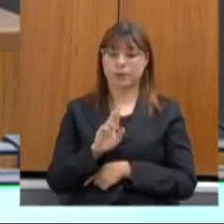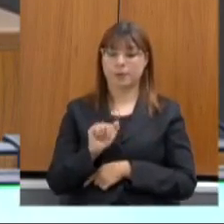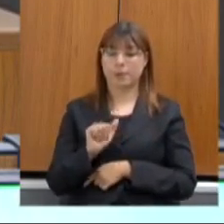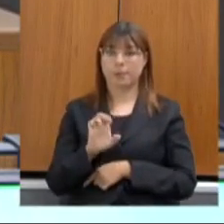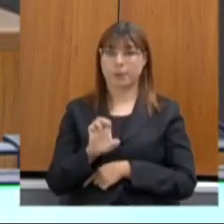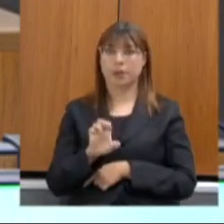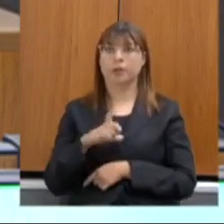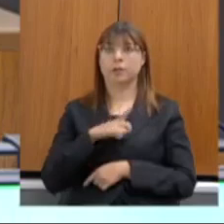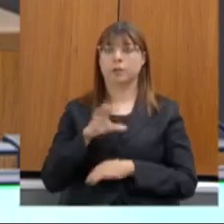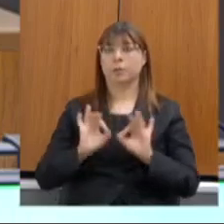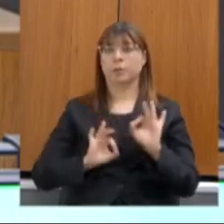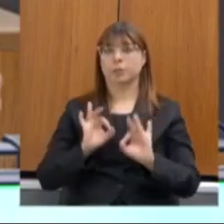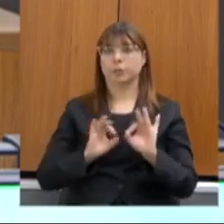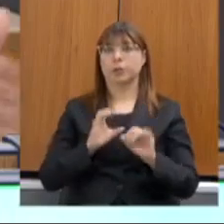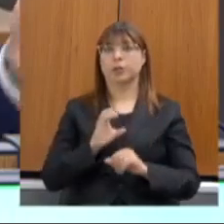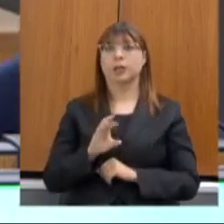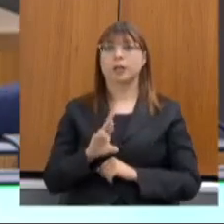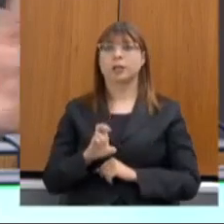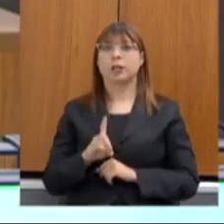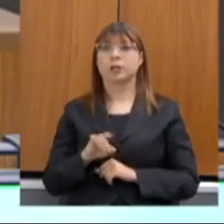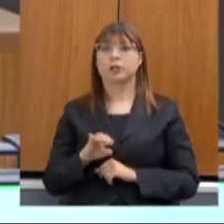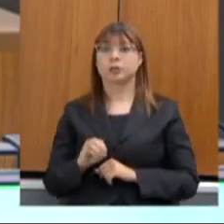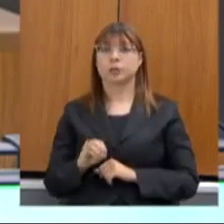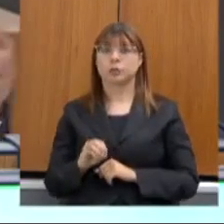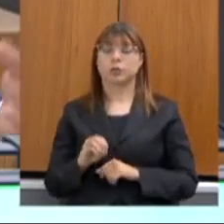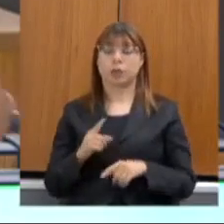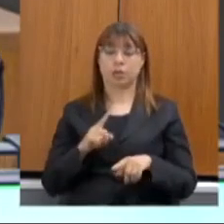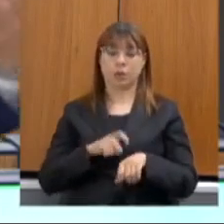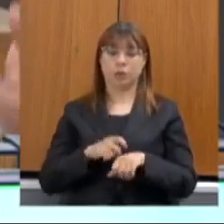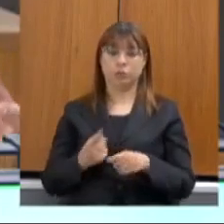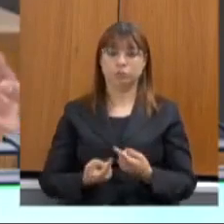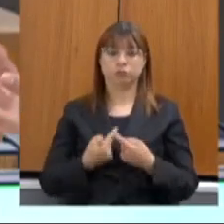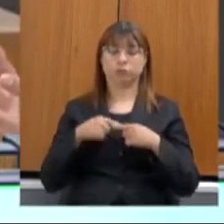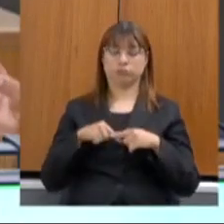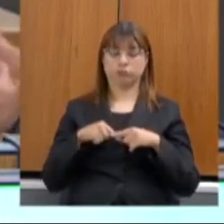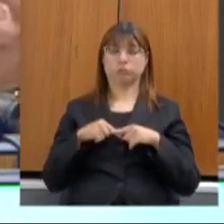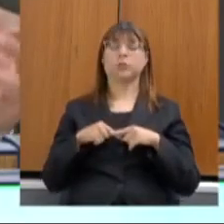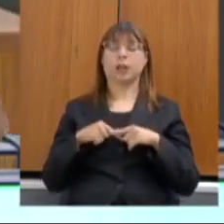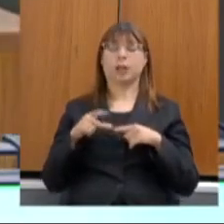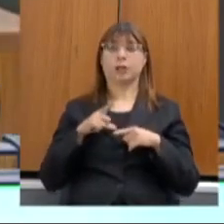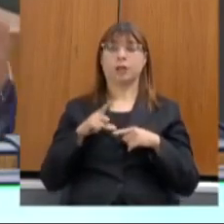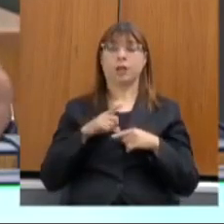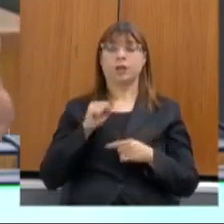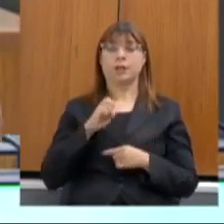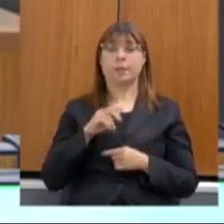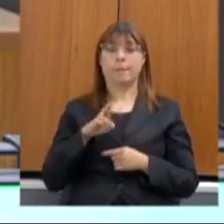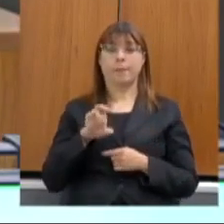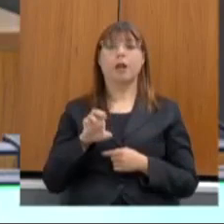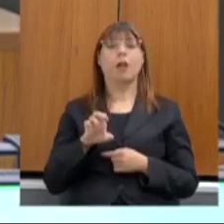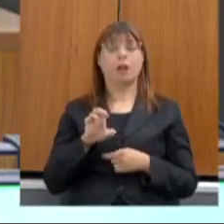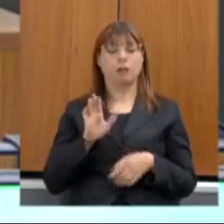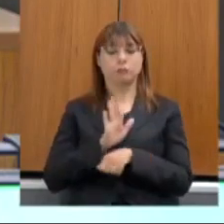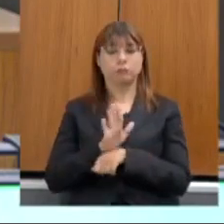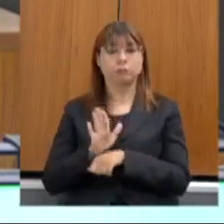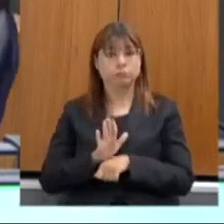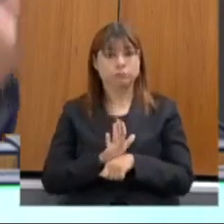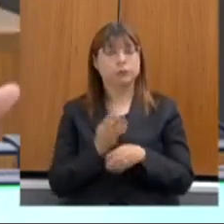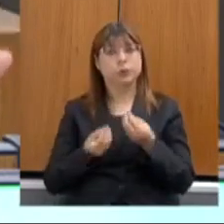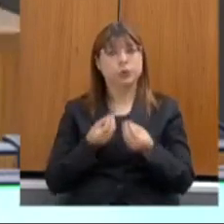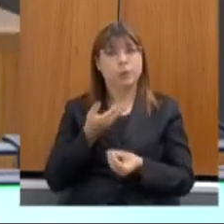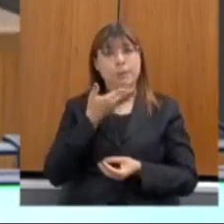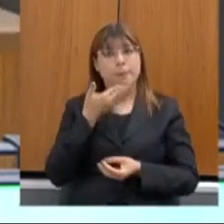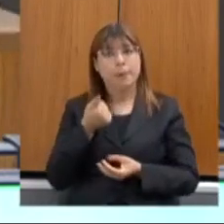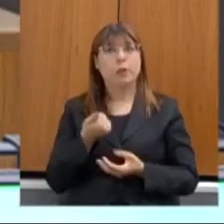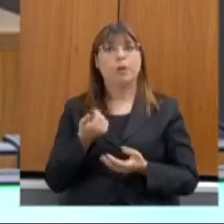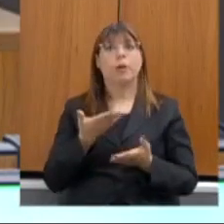de crédito assistido em que você ao pegar o crédito tem uma consultoria do SEBRAE a matar melhor operação e